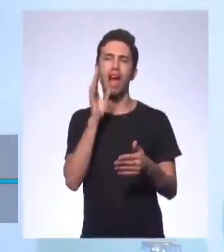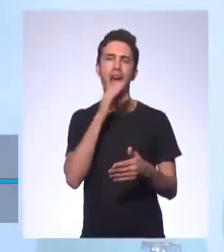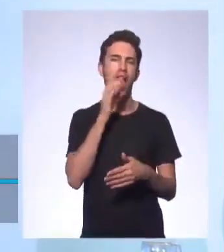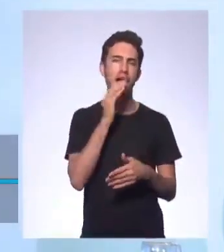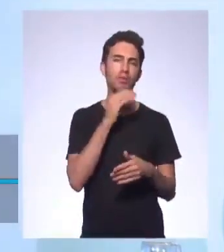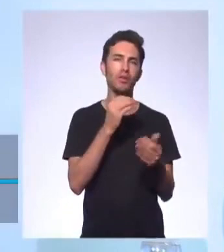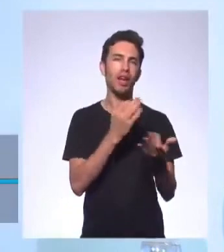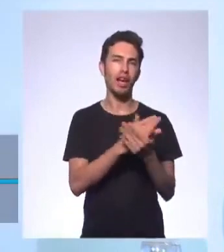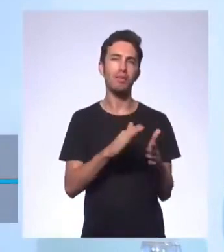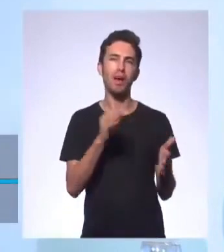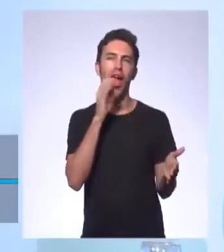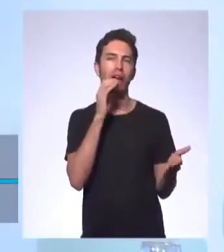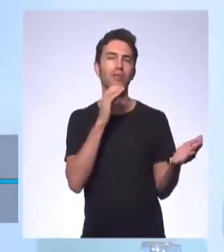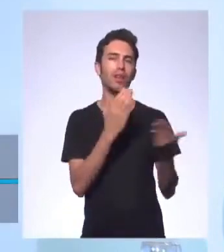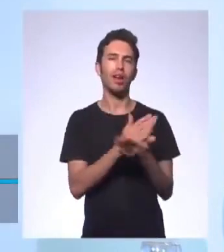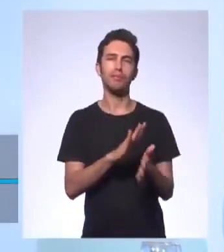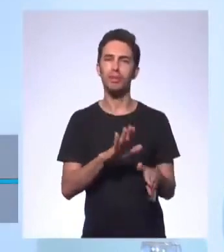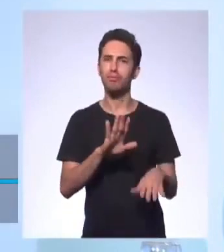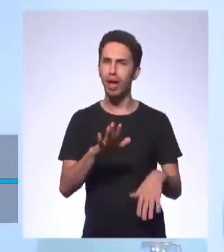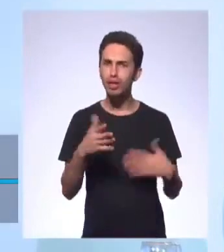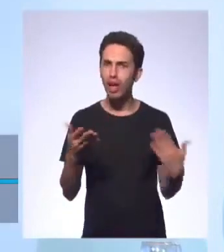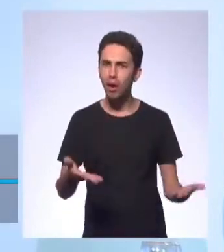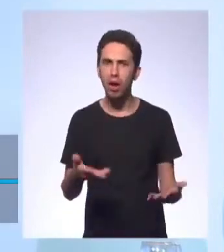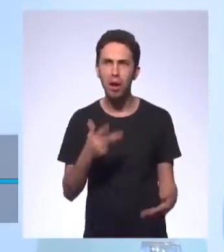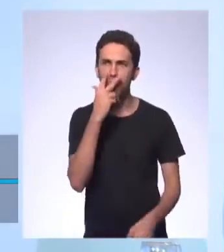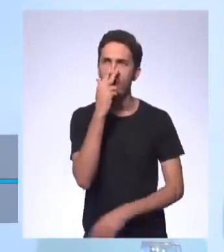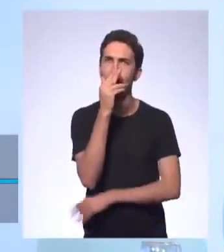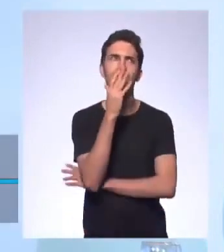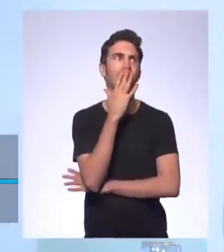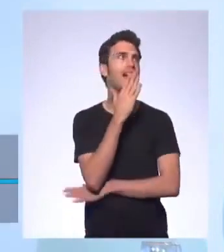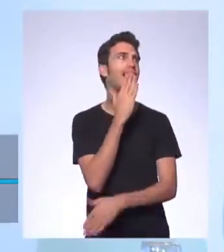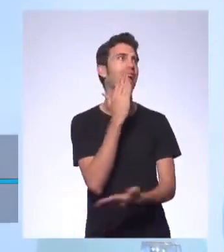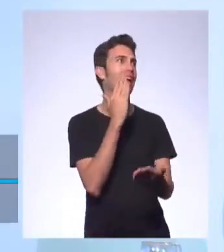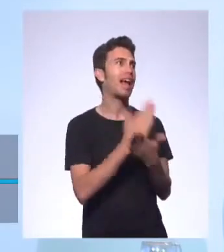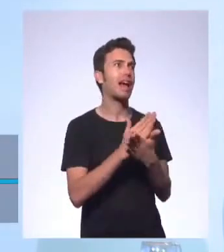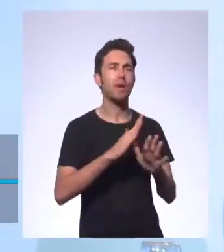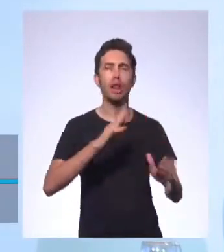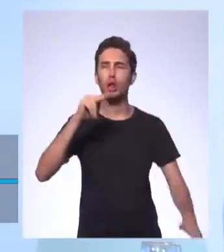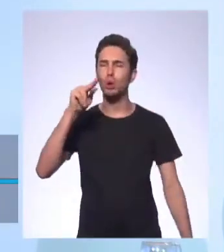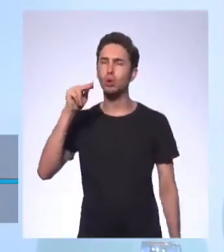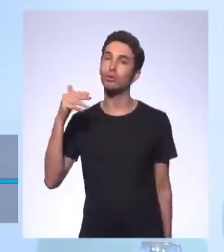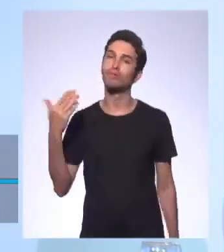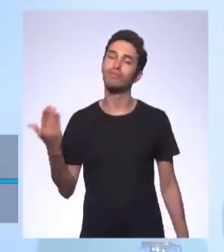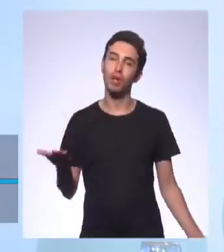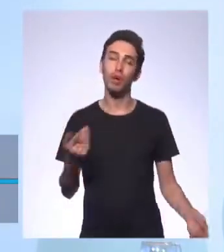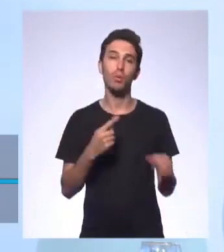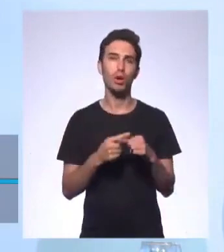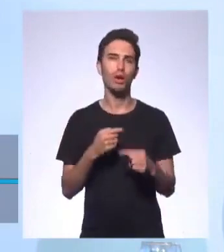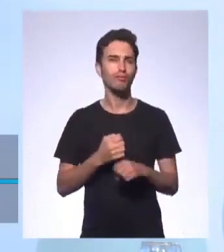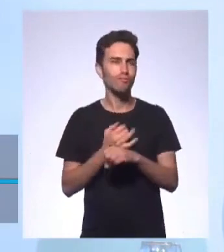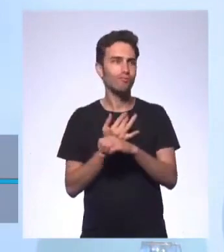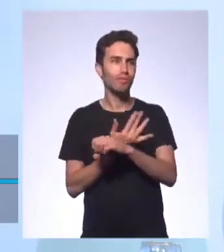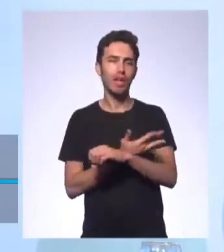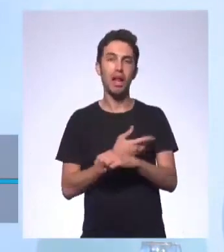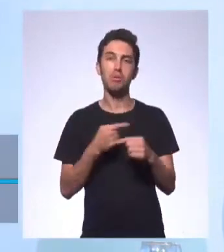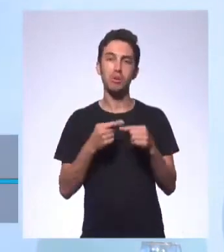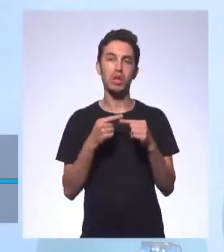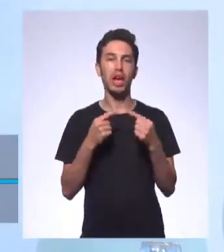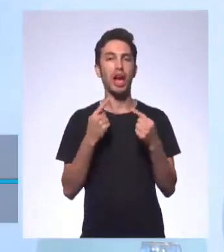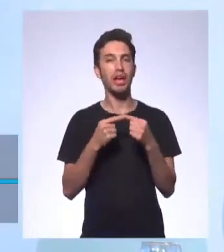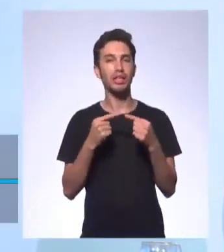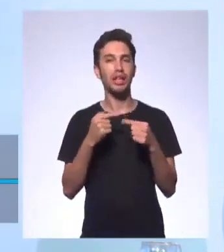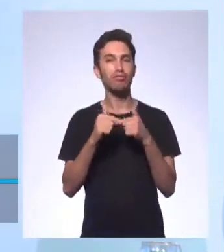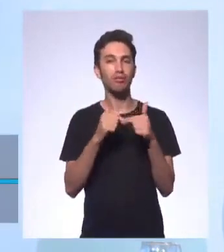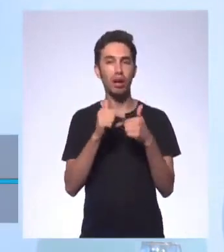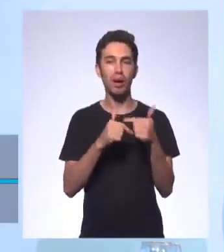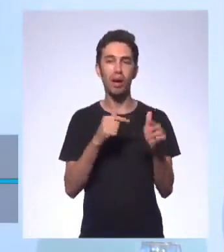a gente tem hoje. Mas essa professora, assim, eu fiquei encantada de conseguir, porque era um trabalho de TCC. É um nível TCC